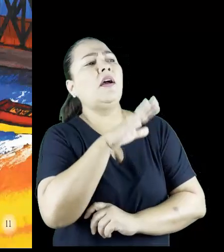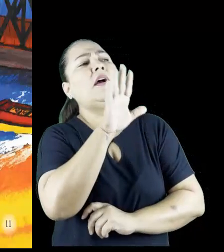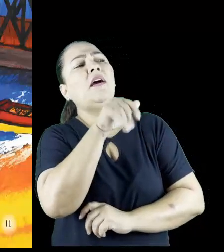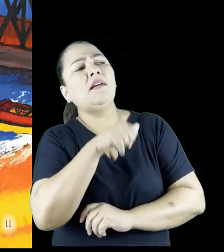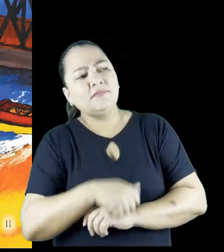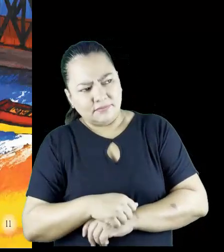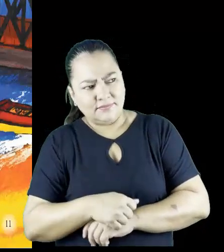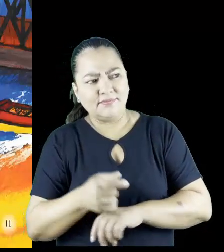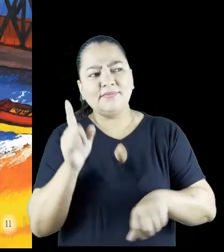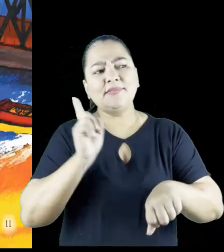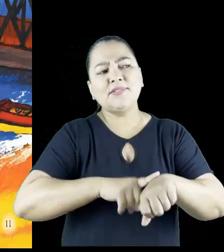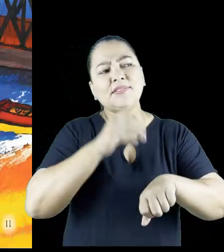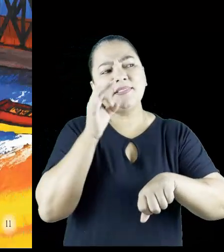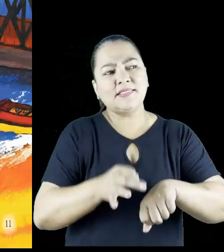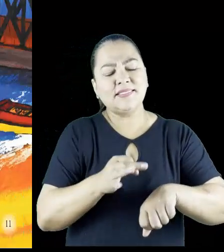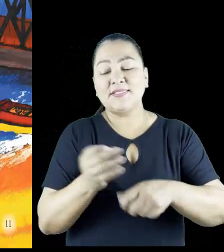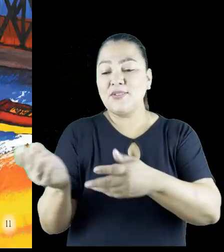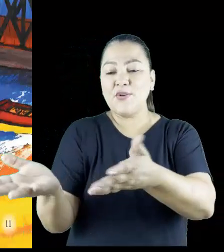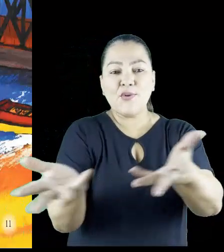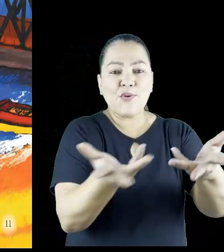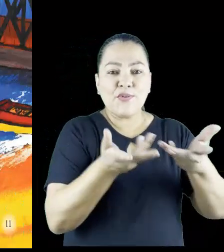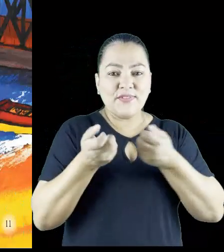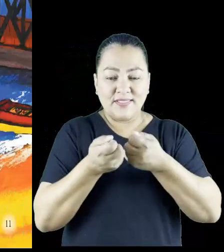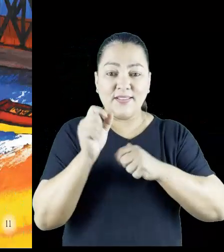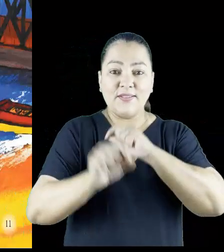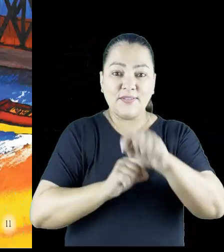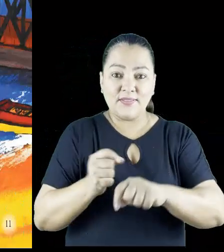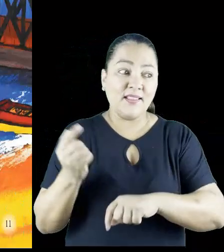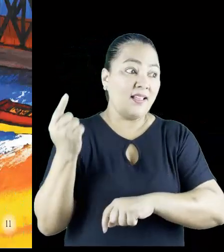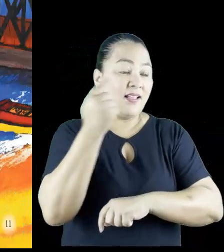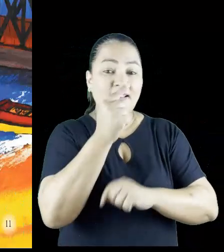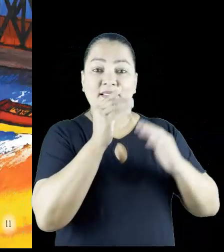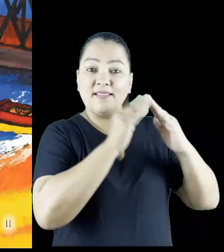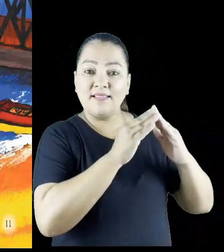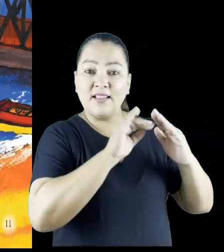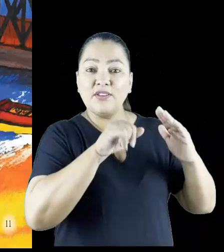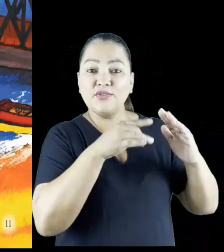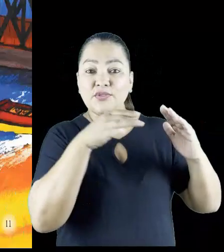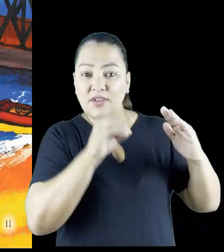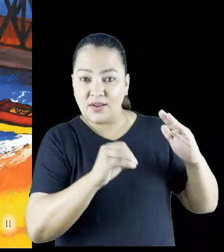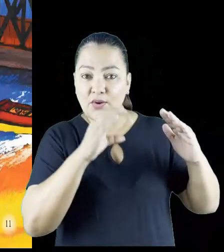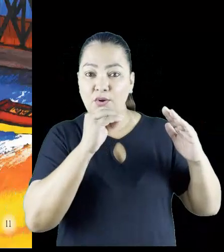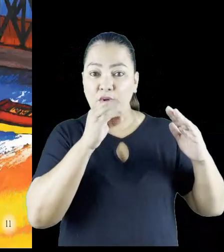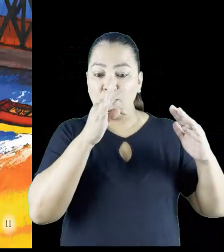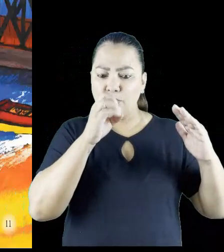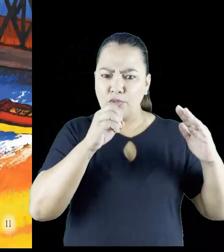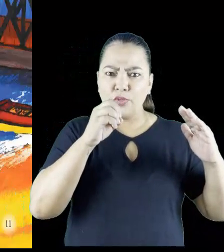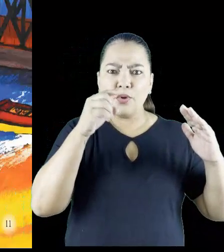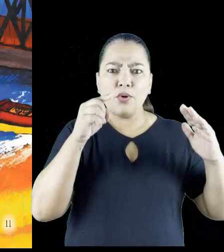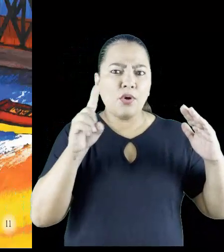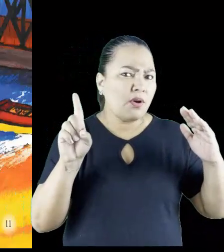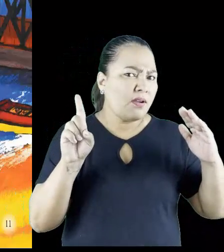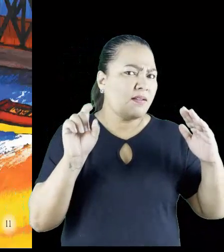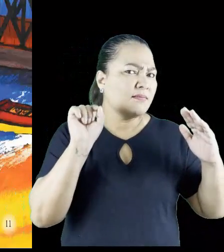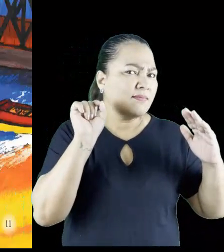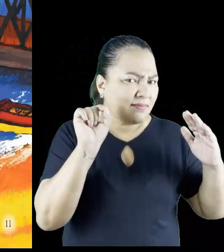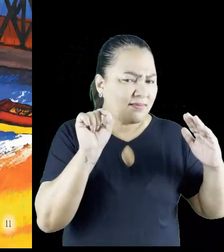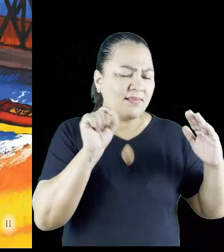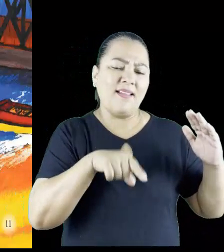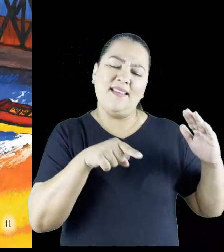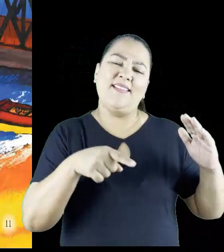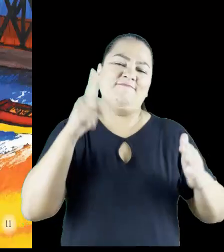falando. Chegaram na hora certa. Eu estava convidando as crianças para irem lá na casa do seu João do Cotó, um personagem